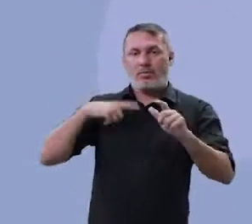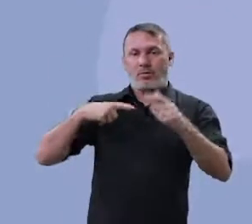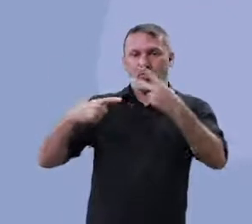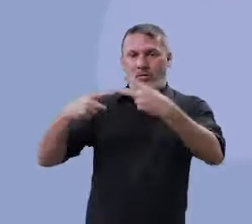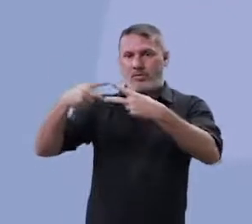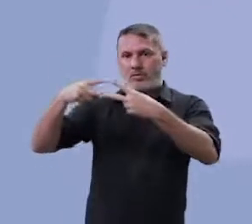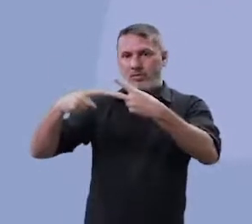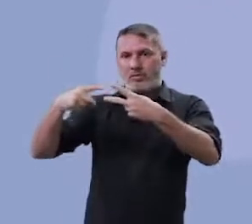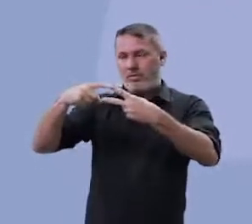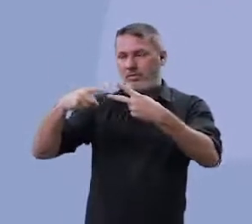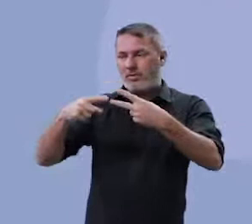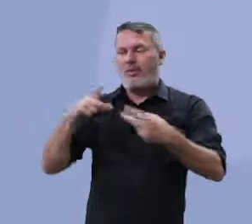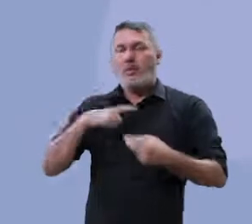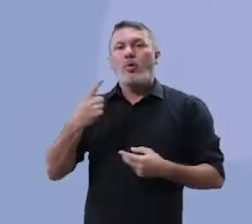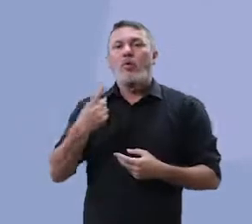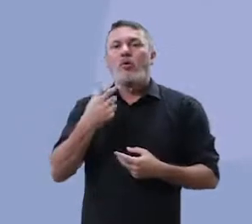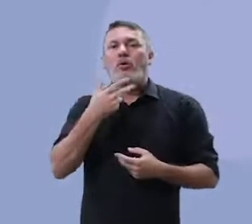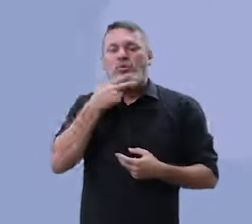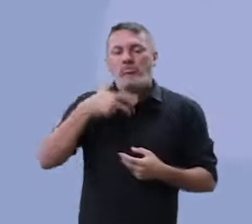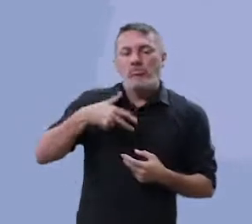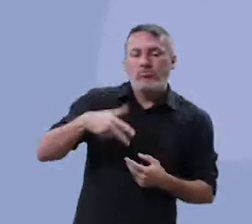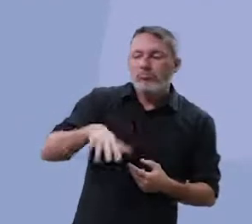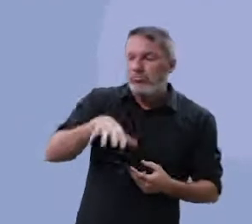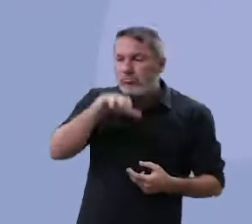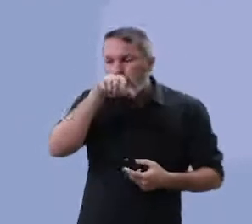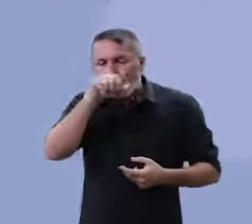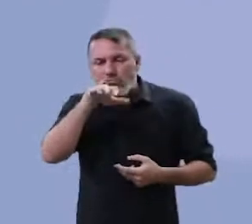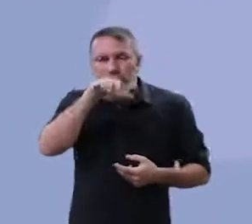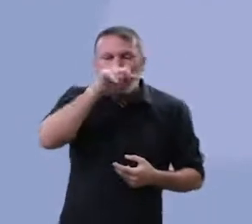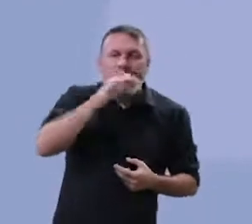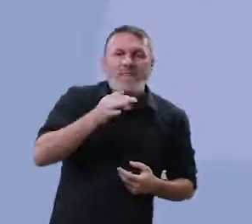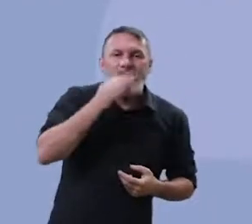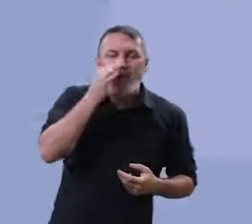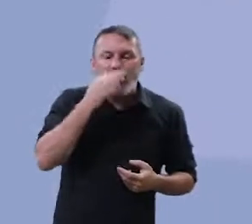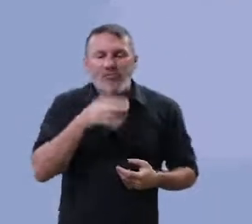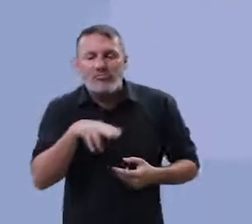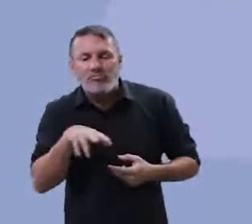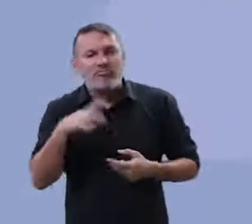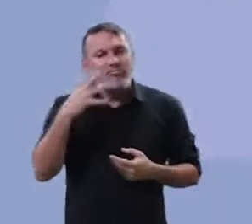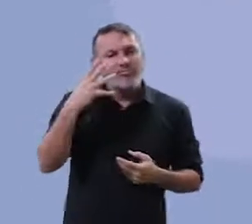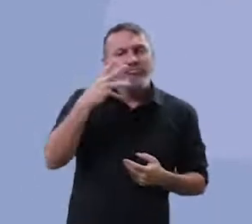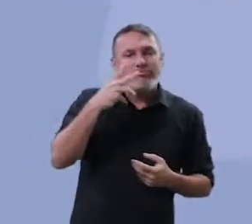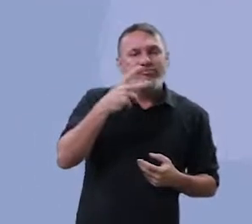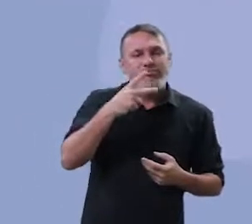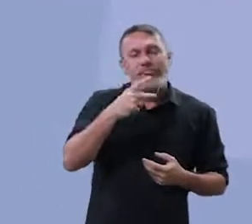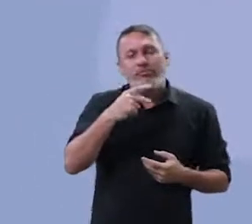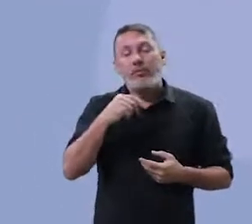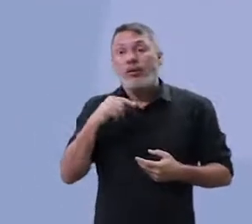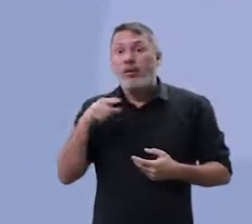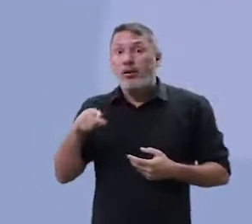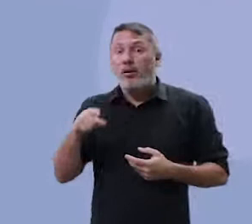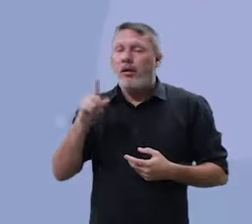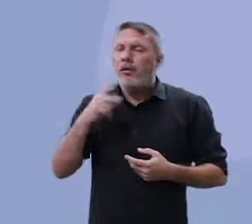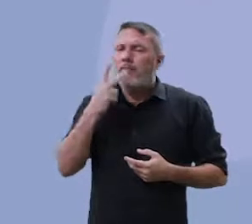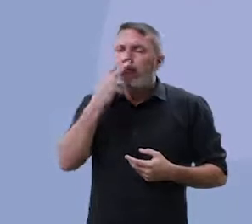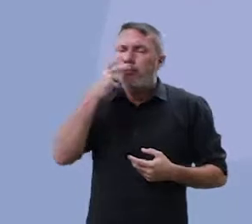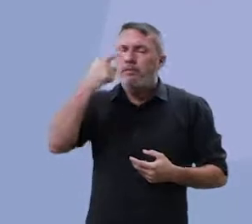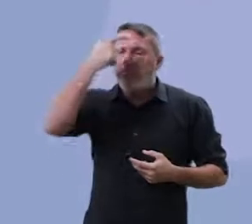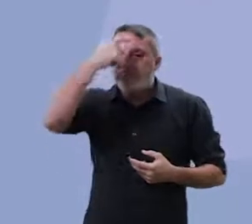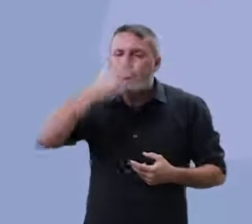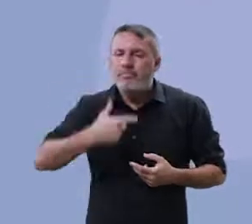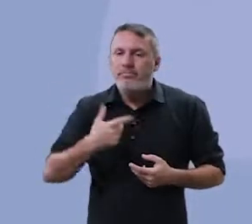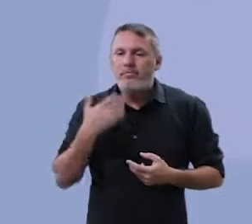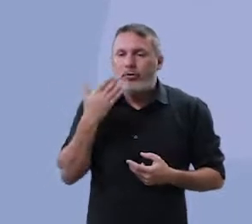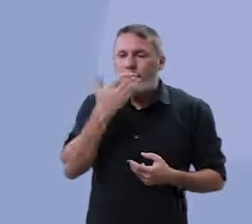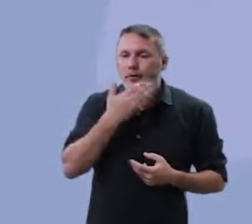senhor. Nessa imagem de baixo aí você está vendo que ele está cheirando as flores, né, o pateta e coisa e tal. É muito bonitinho, né? Ele é uma